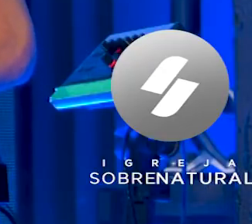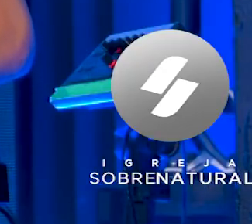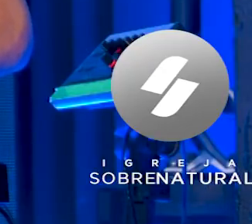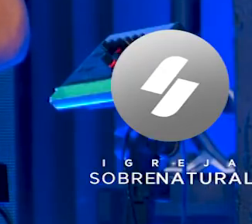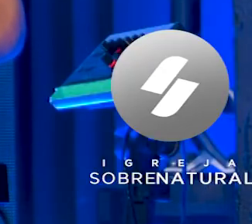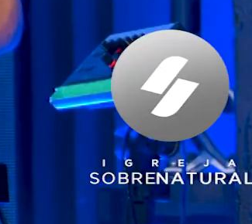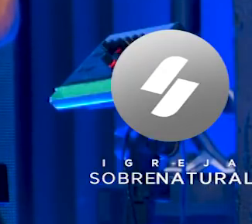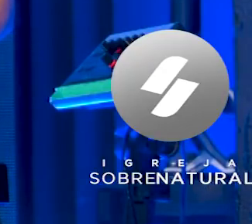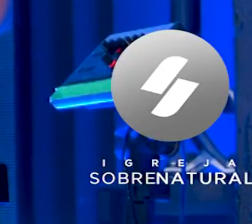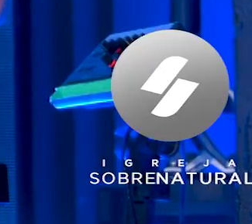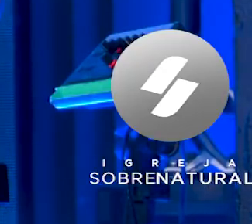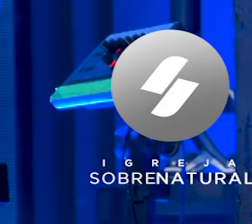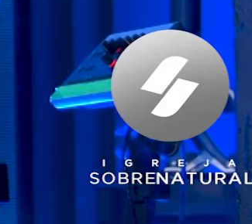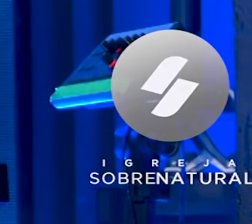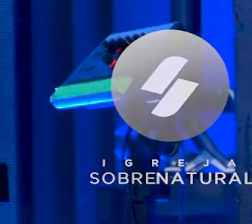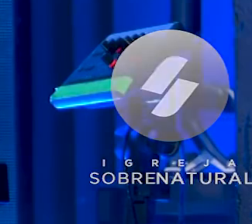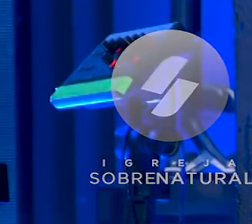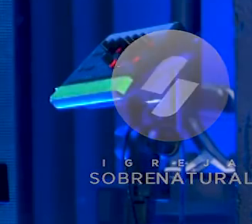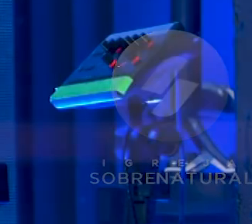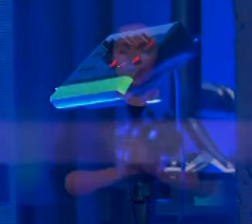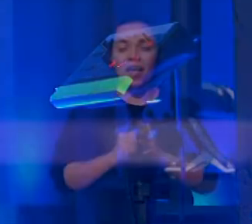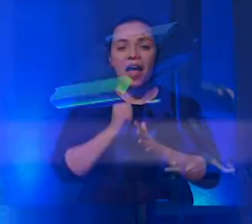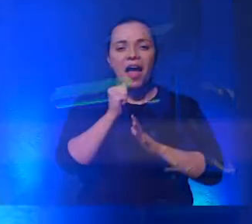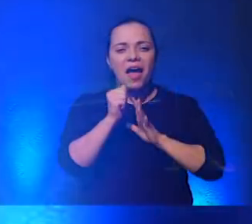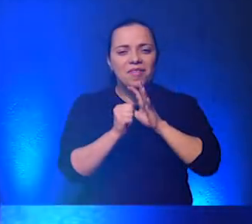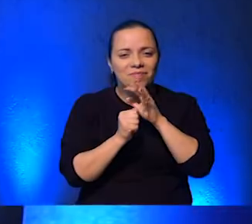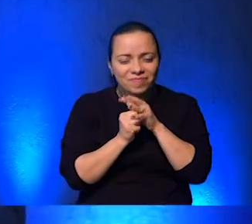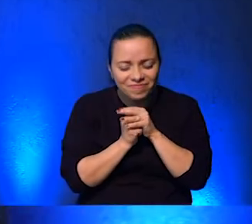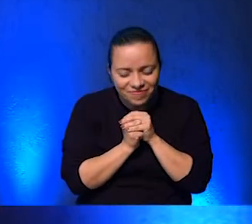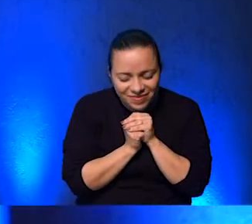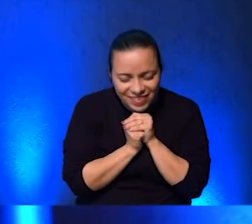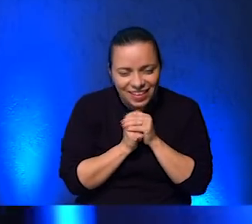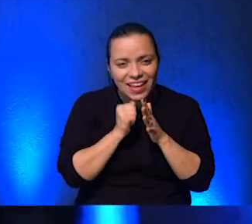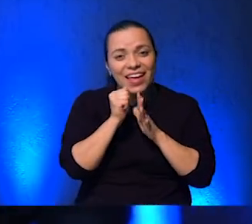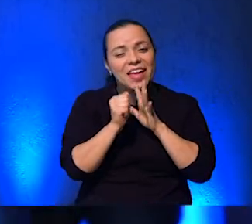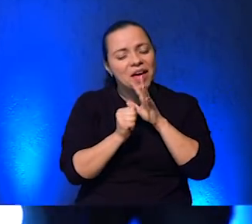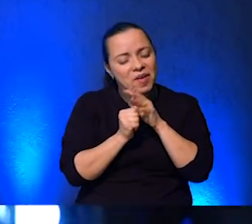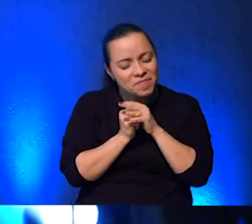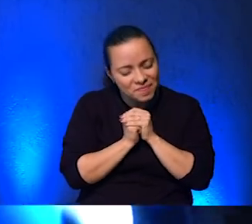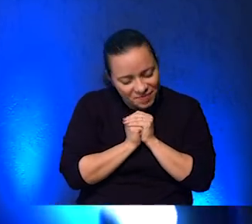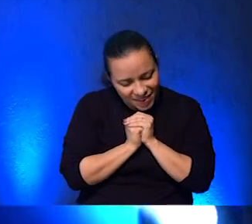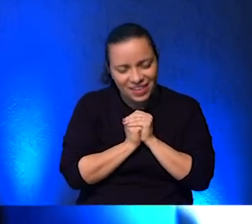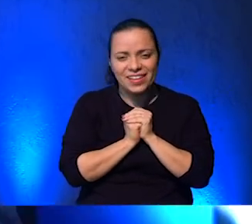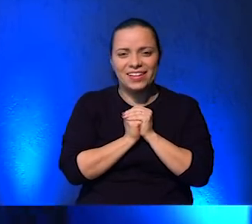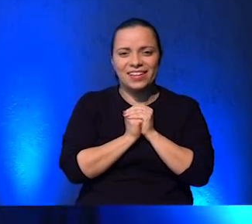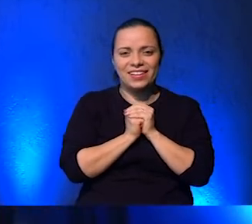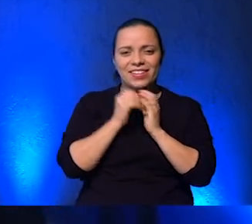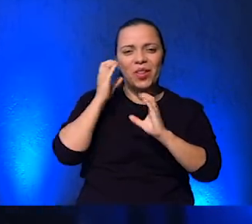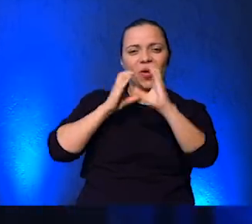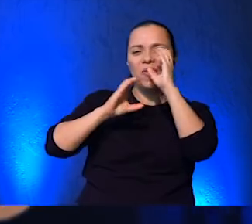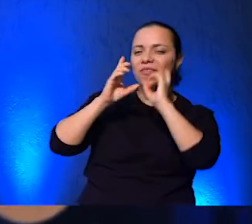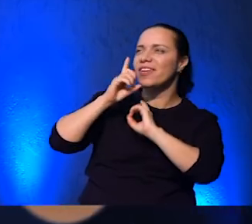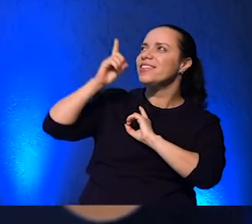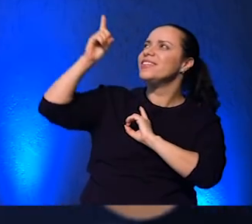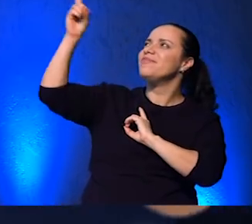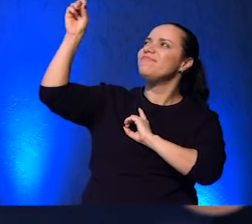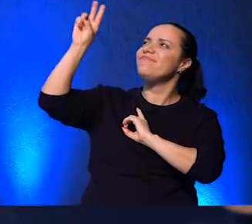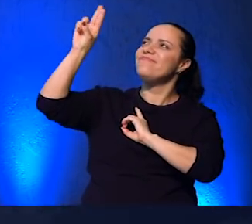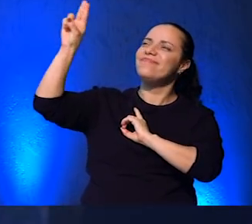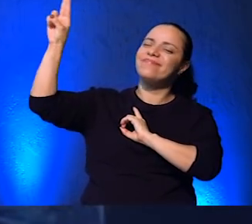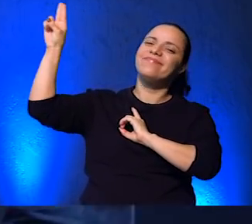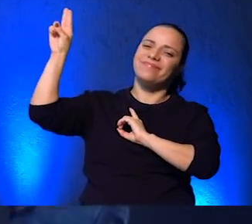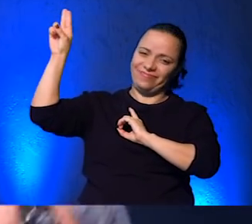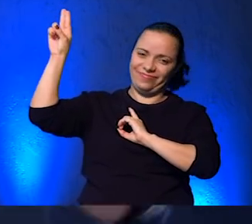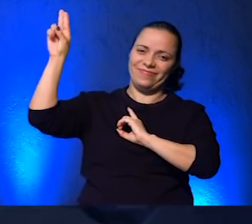sorvete eu te amo amém amém louvado seja o nome do